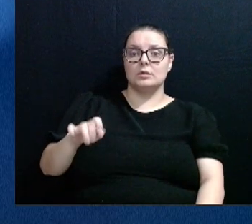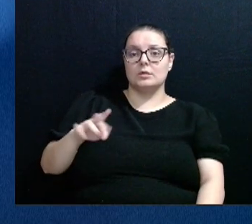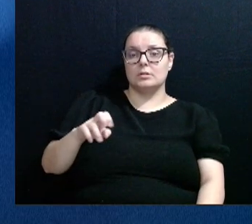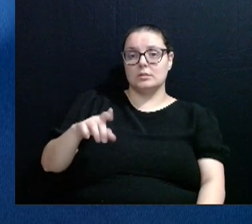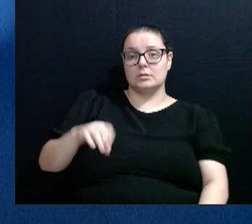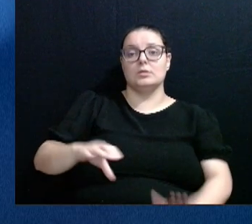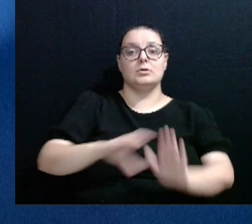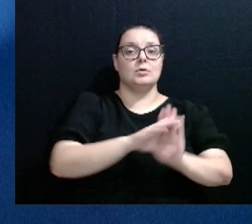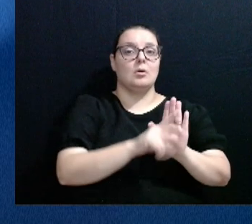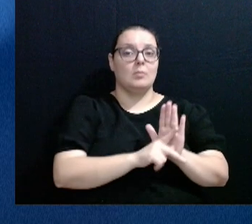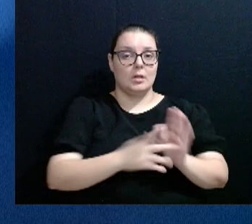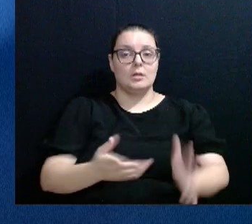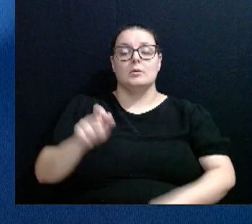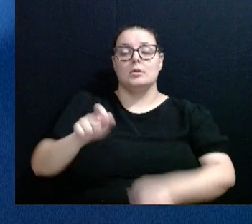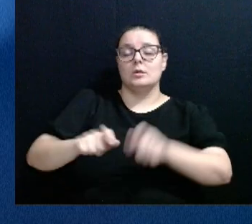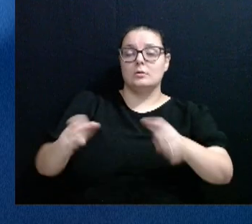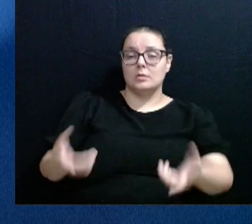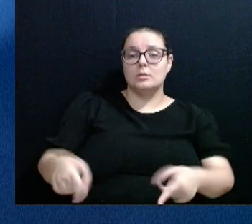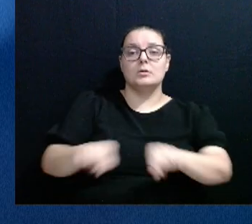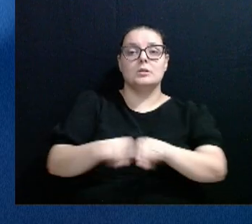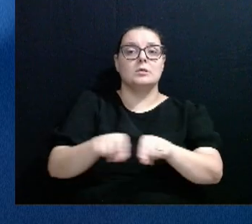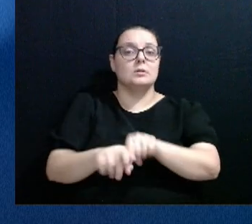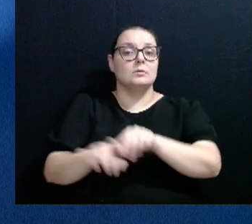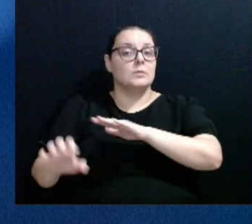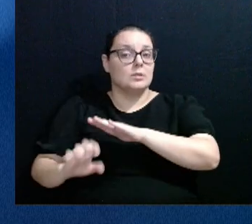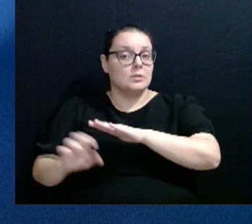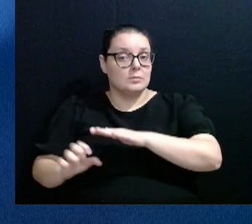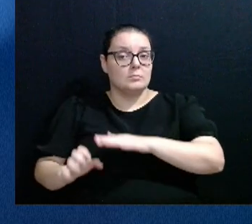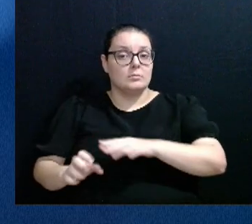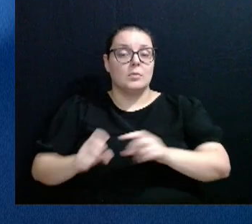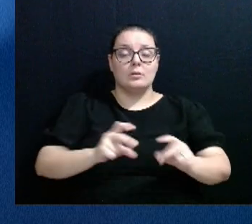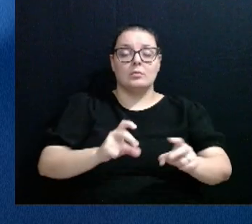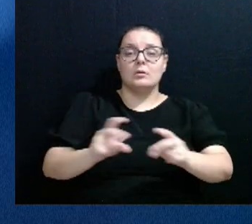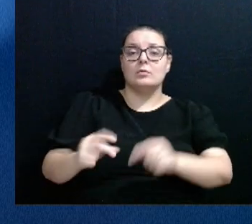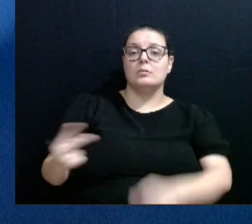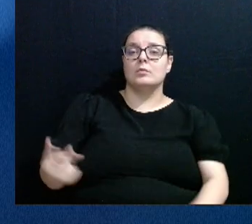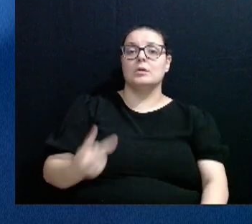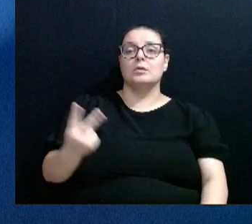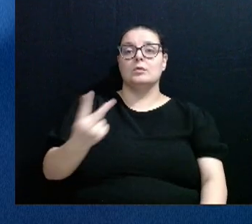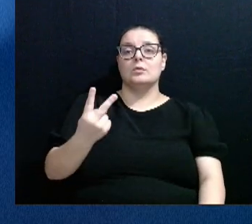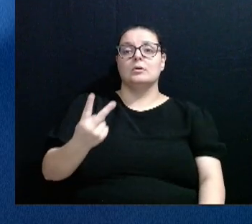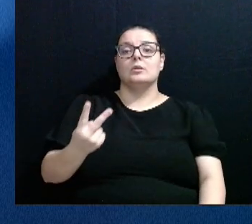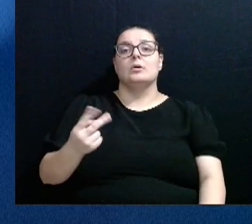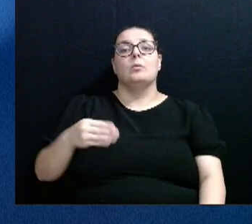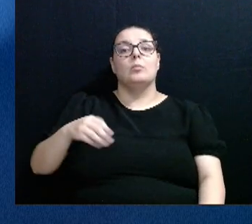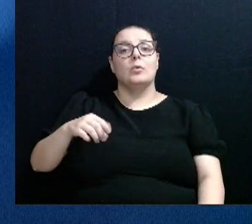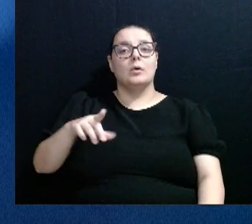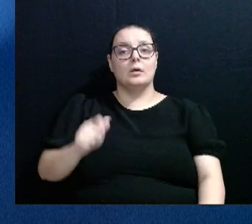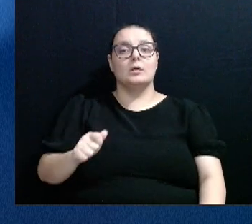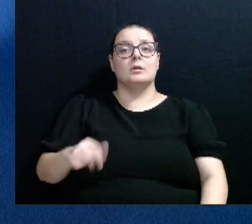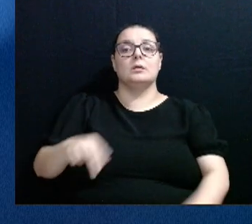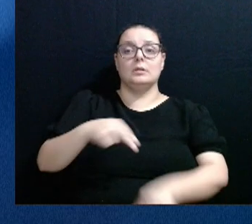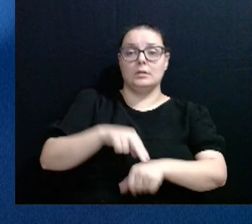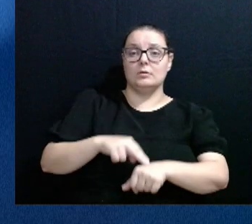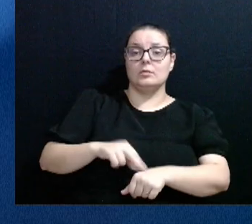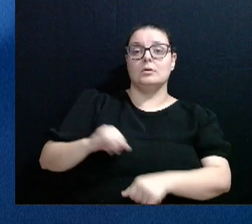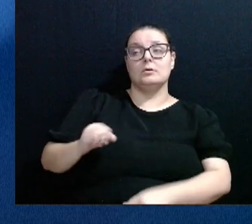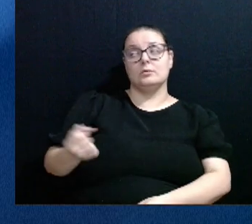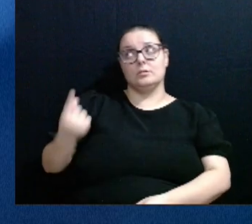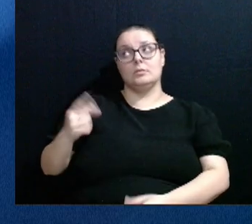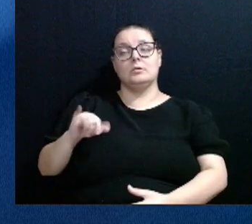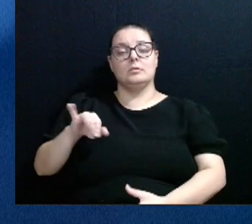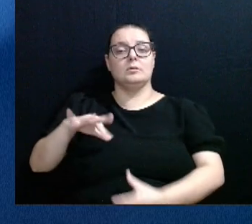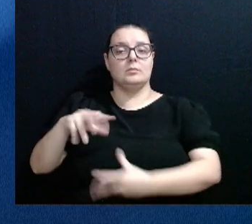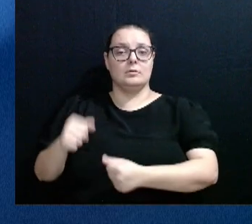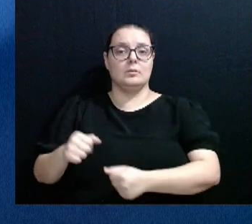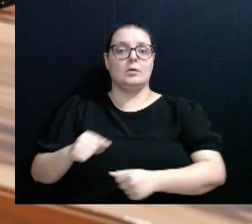pessoas físicas e jurídicas que comercializam valores, moedas nacionais e estrangeiras, metais preciosos e bens de